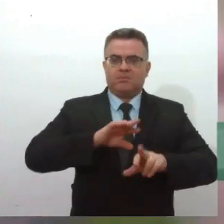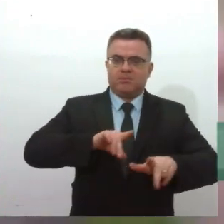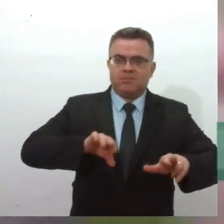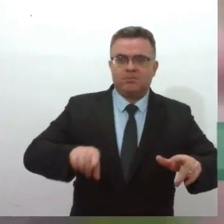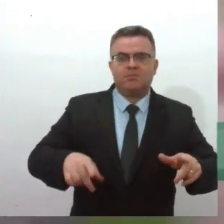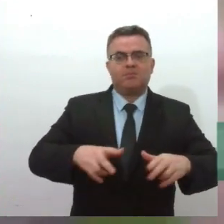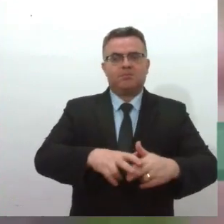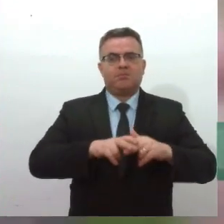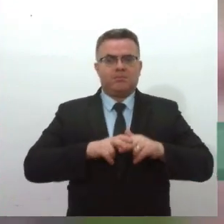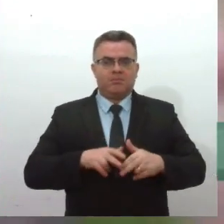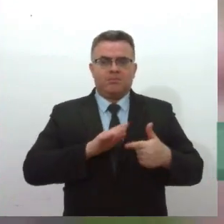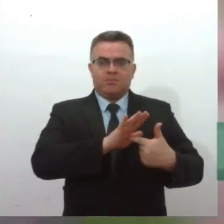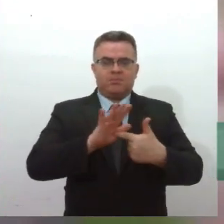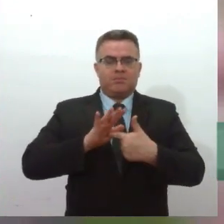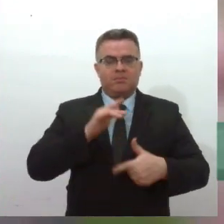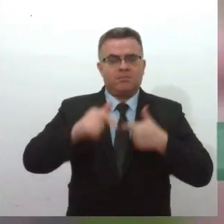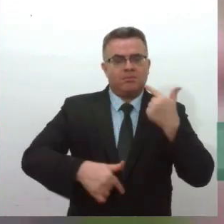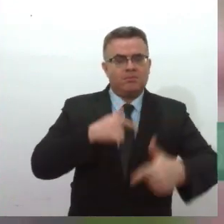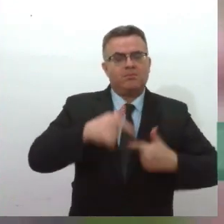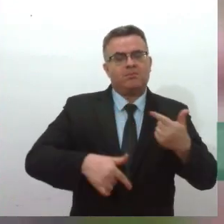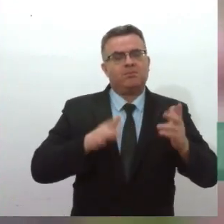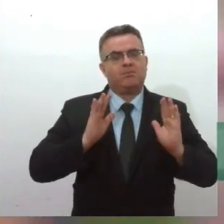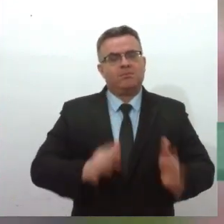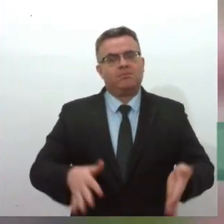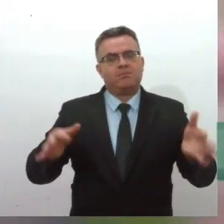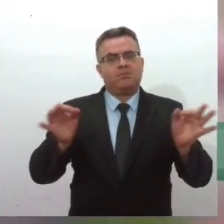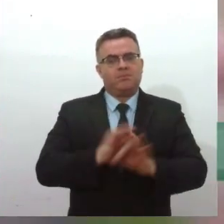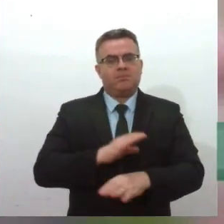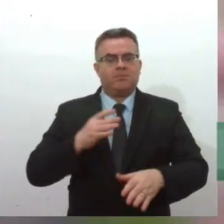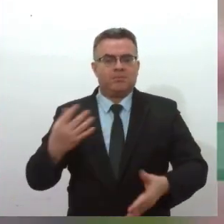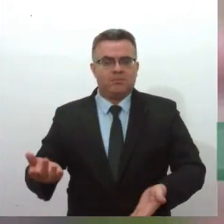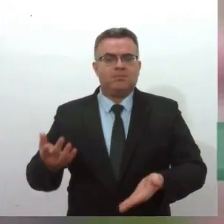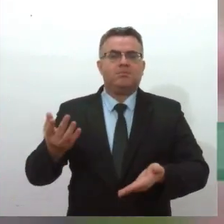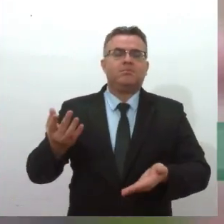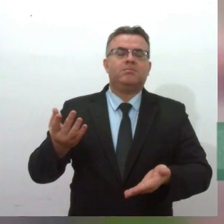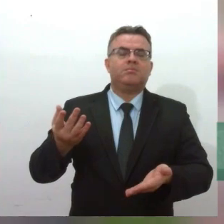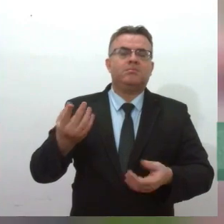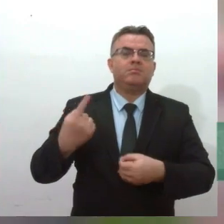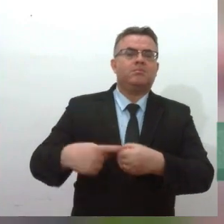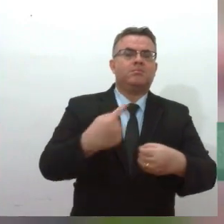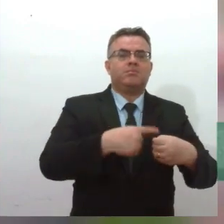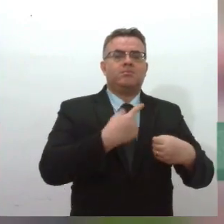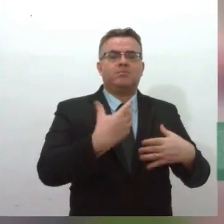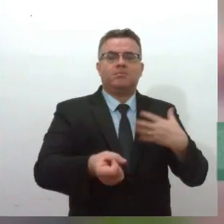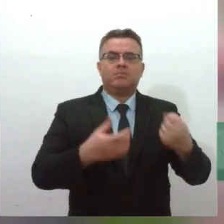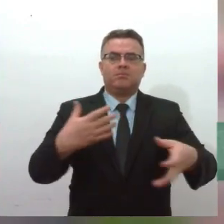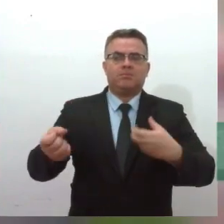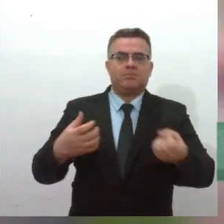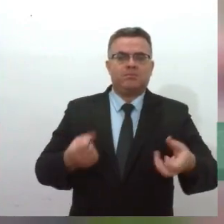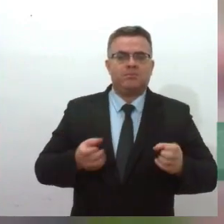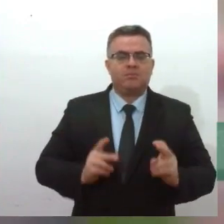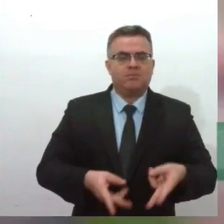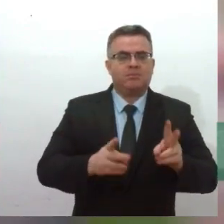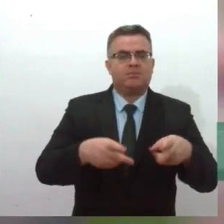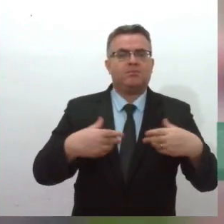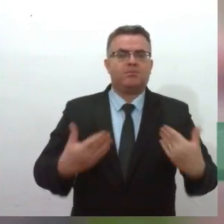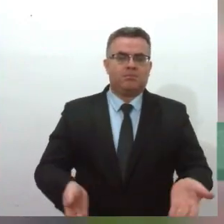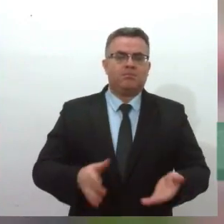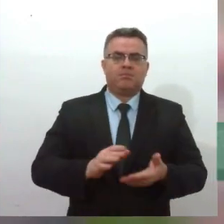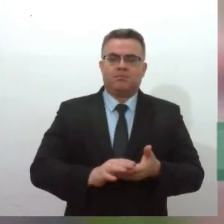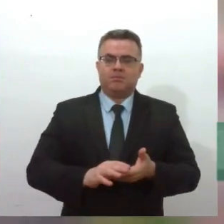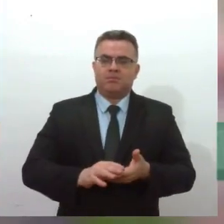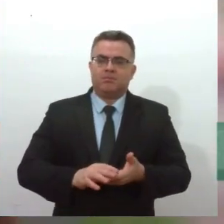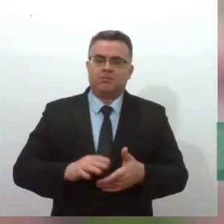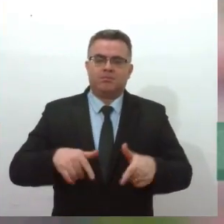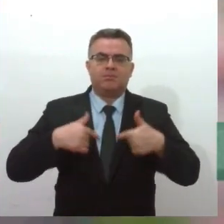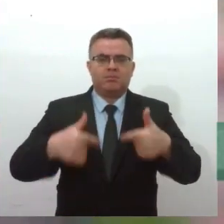então eu venho fazendo esse trabalho já e a gente alguns municípios aderindo até porque os que não aderir também a gente busca a justiça a gente busca